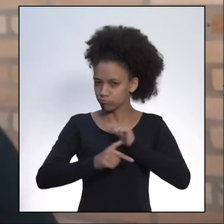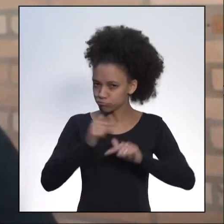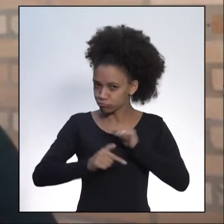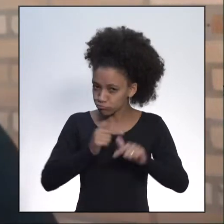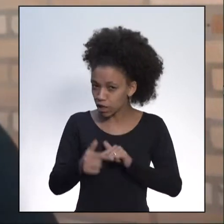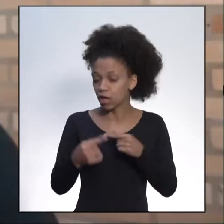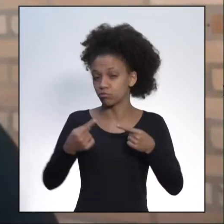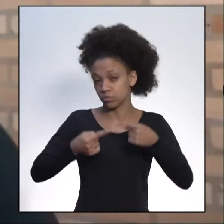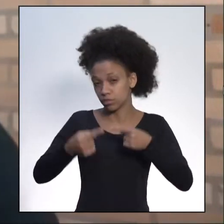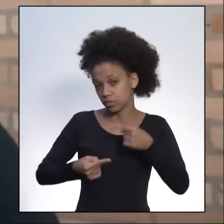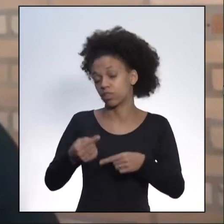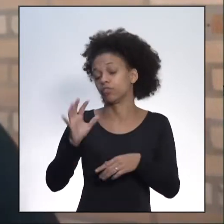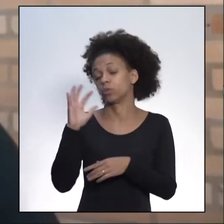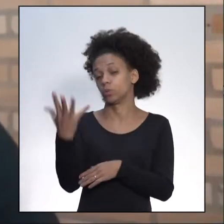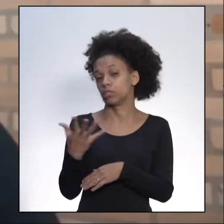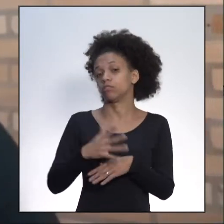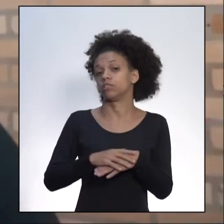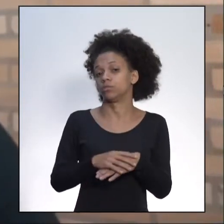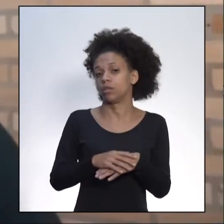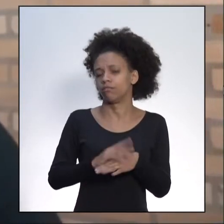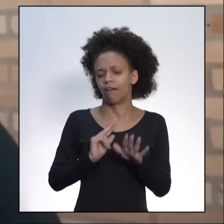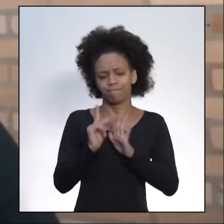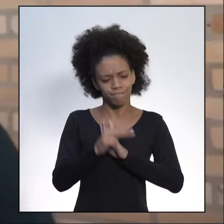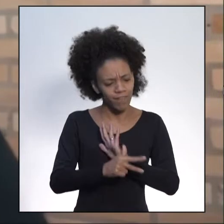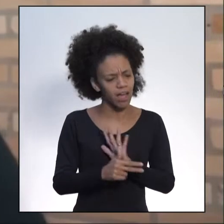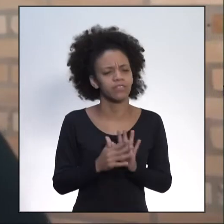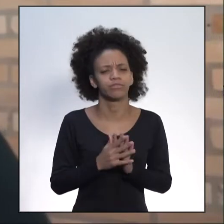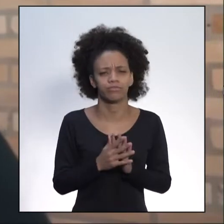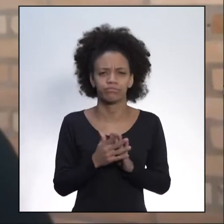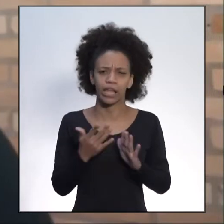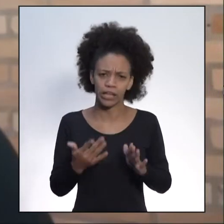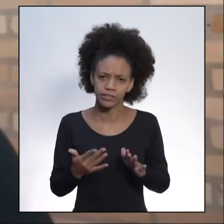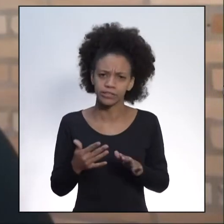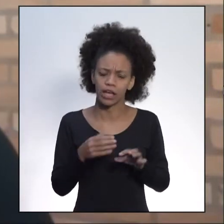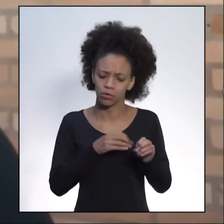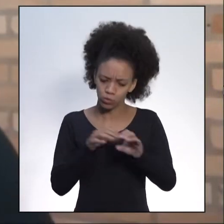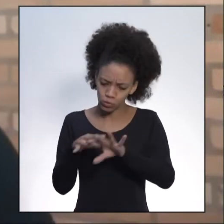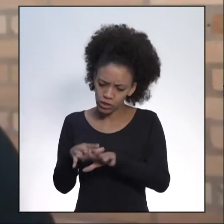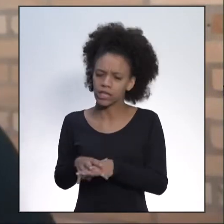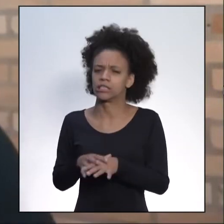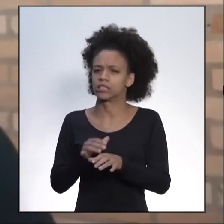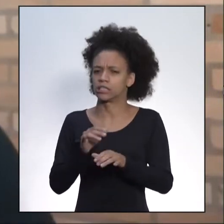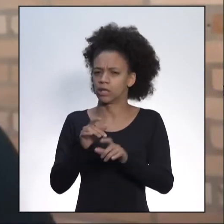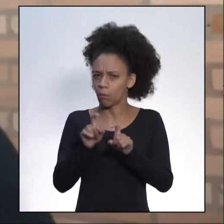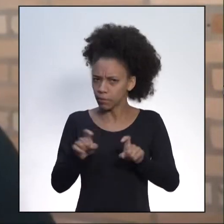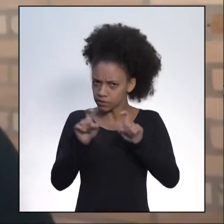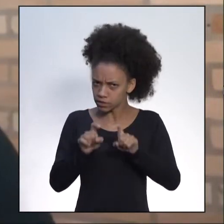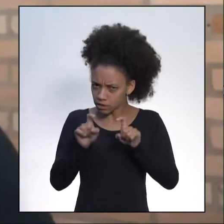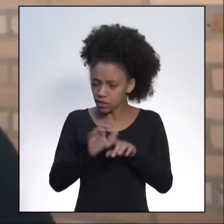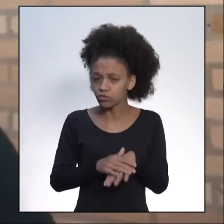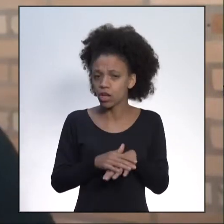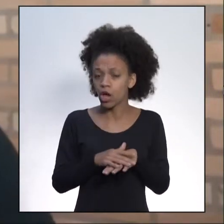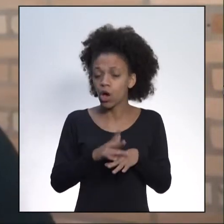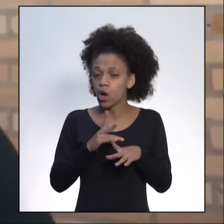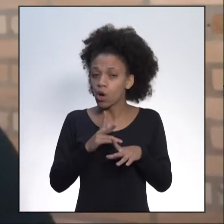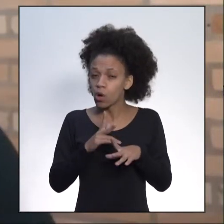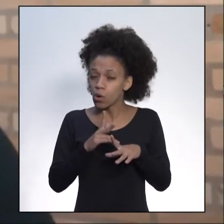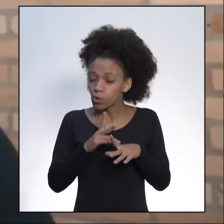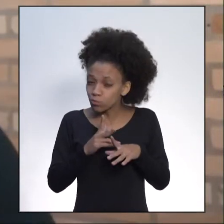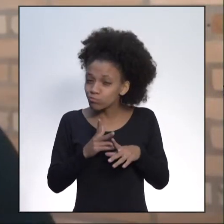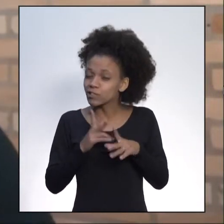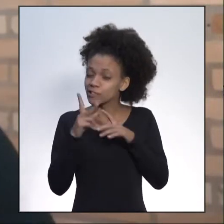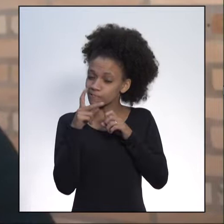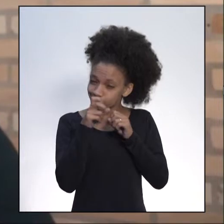que têm acontecido são inúmeros nesse momento de uma educação remota. Os esforços, principalmente da